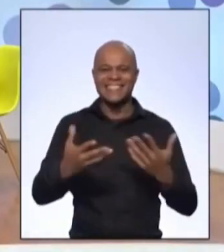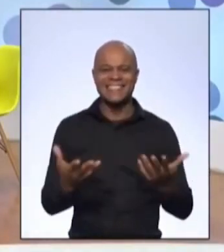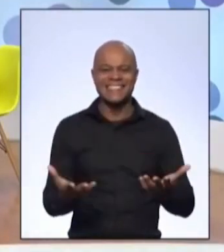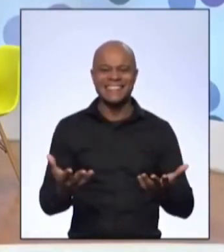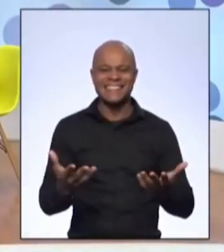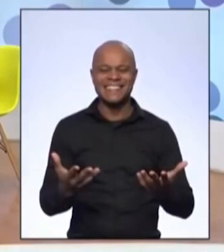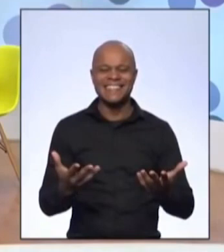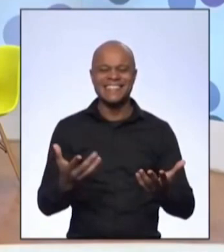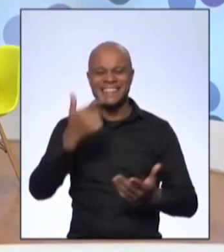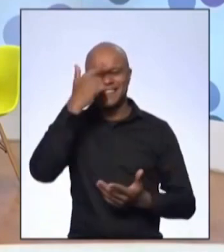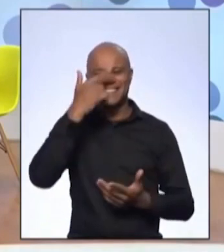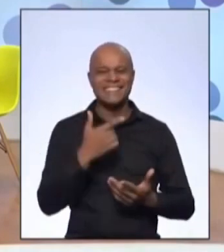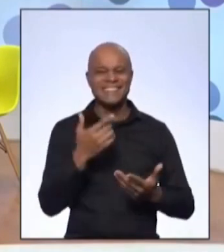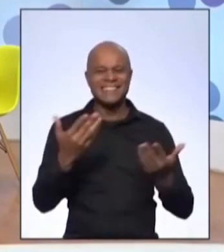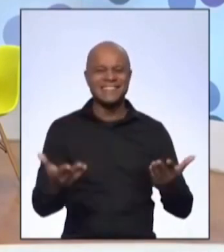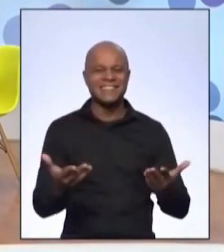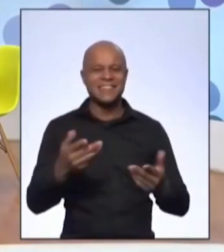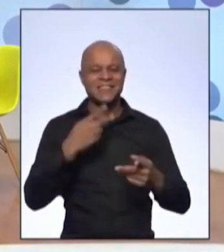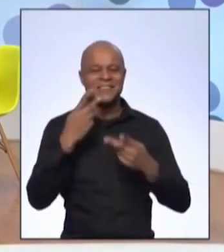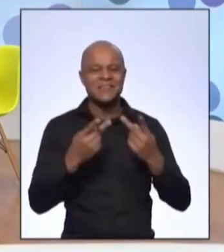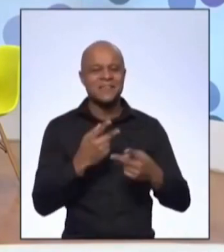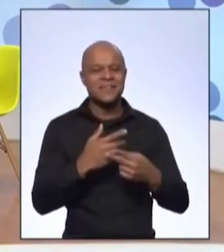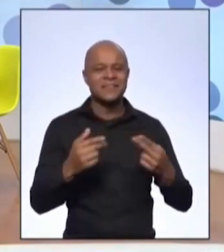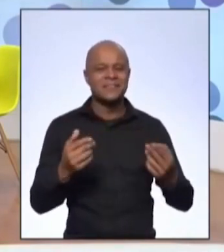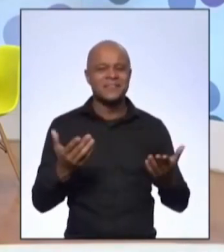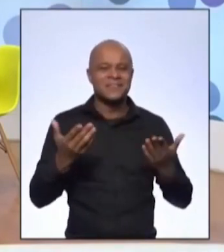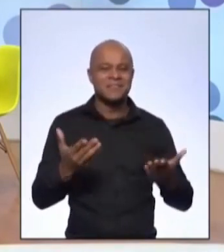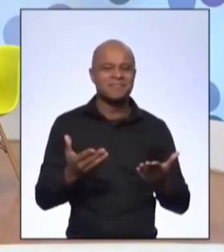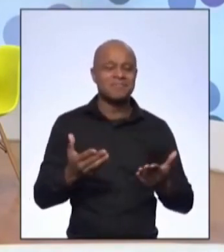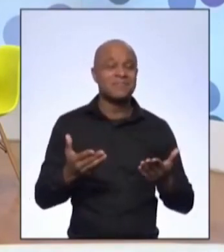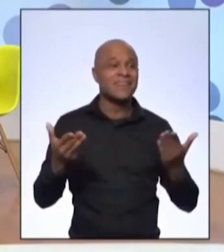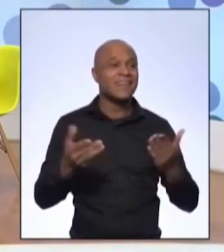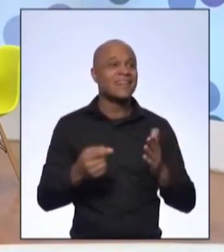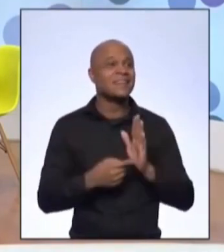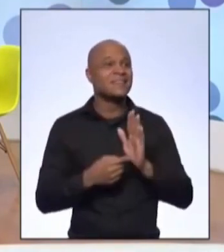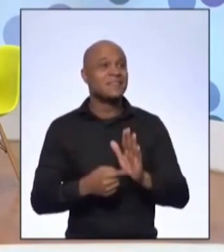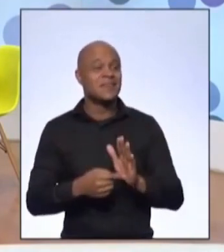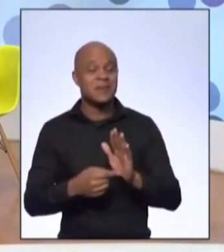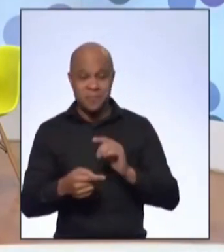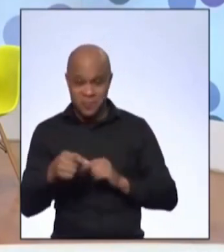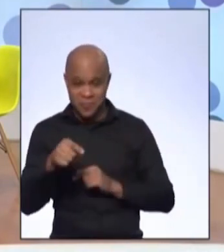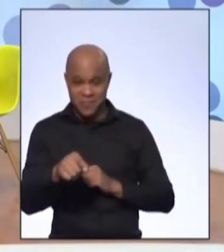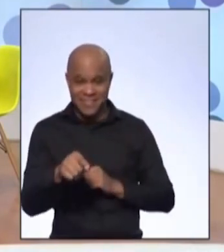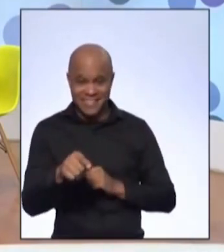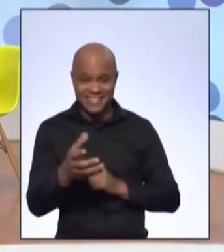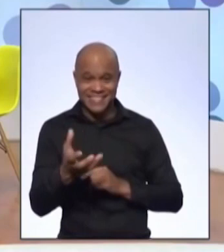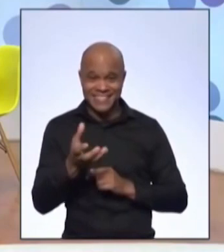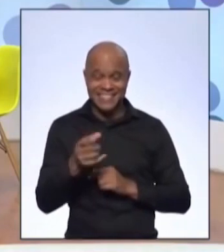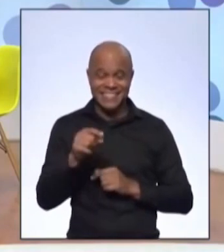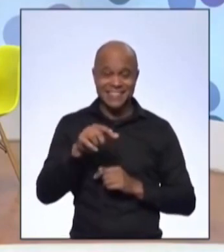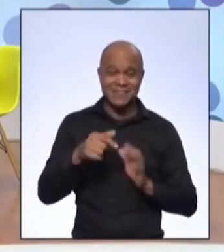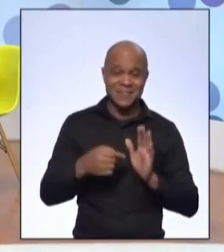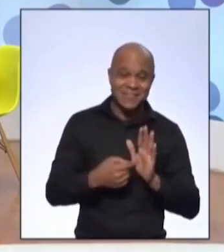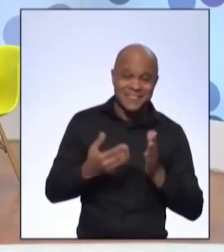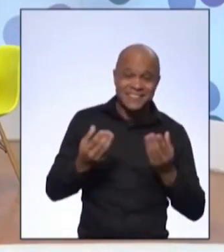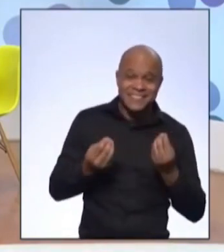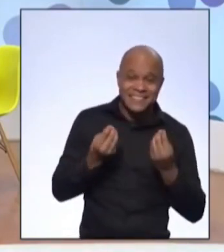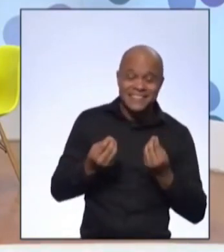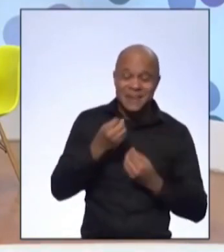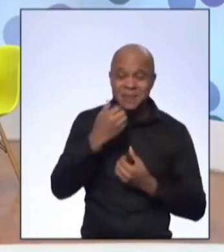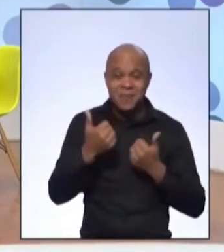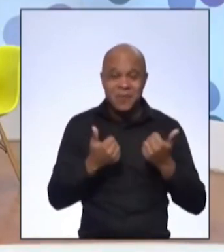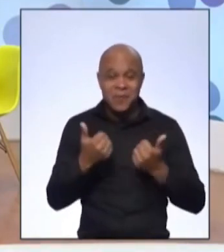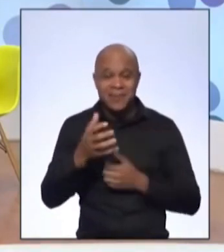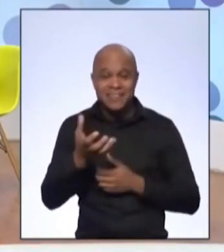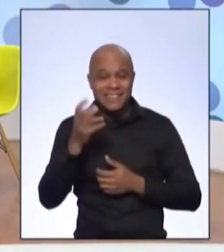E aí? Falou dos solenoides, né? E agora tô... E o motor que é bom ou nada? É até porque eu estou enrolando na aula, né? Tá enrolando? É mesmo,